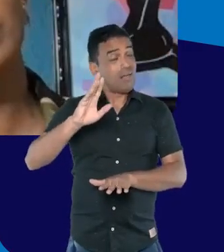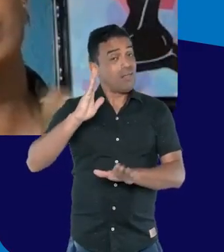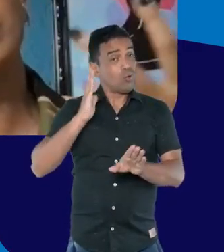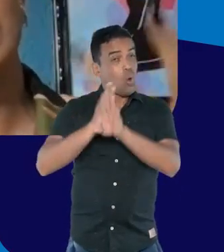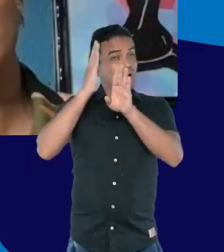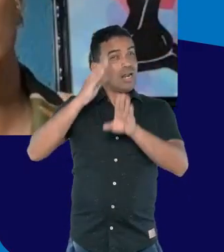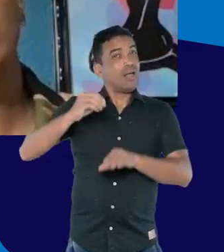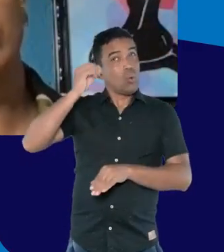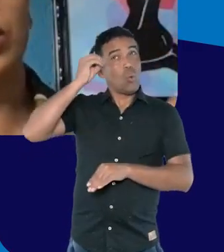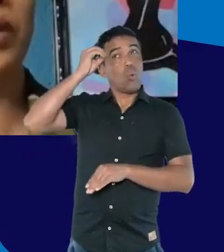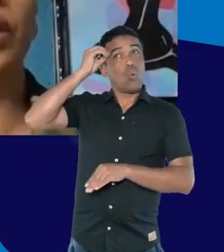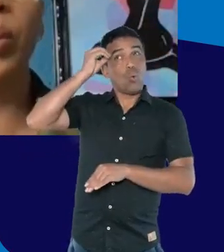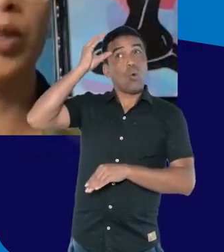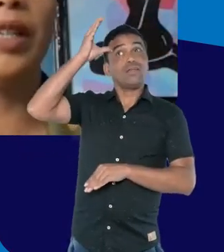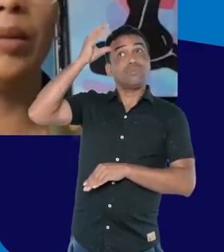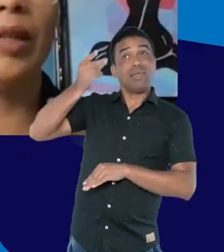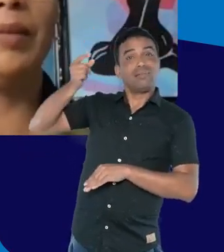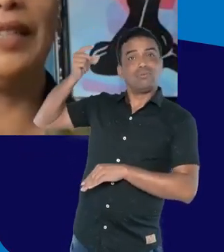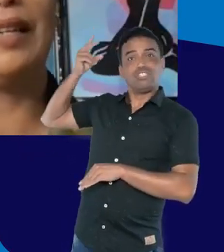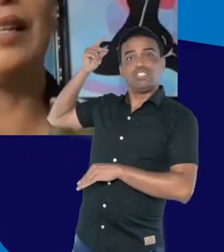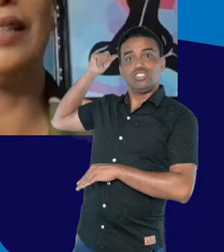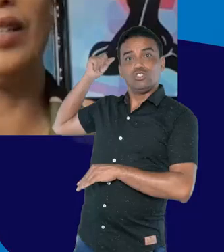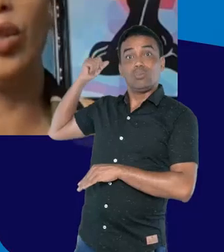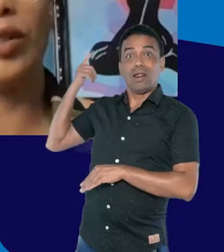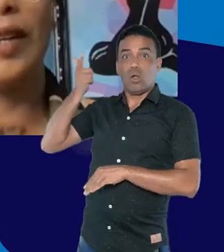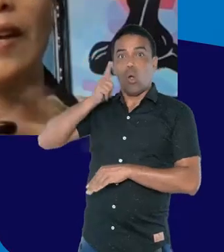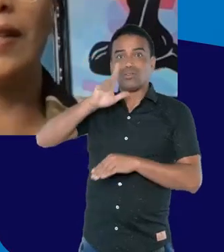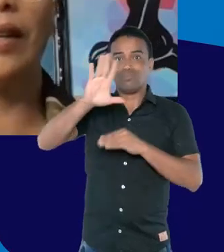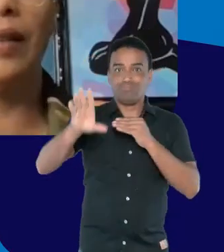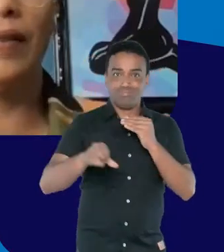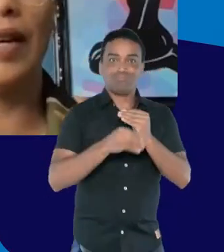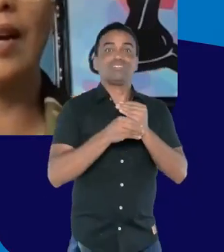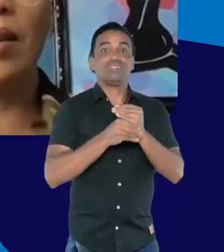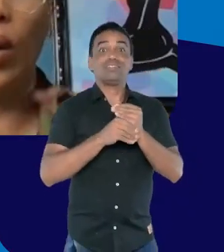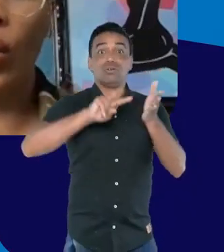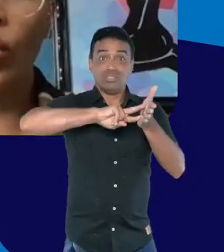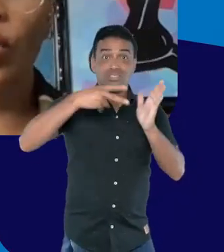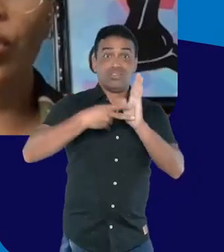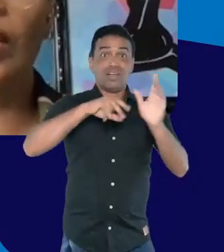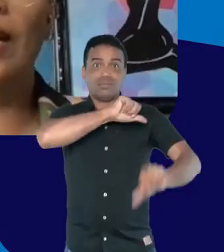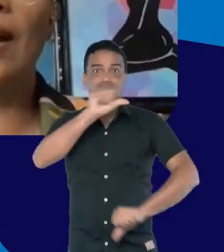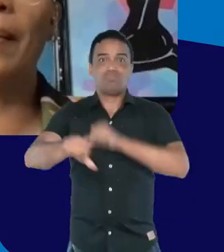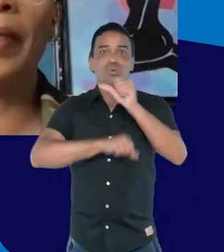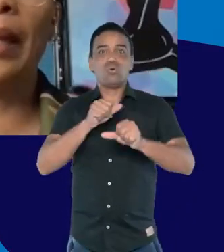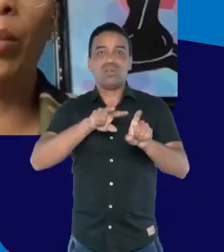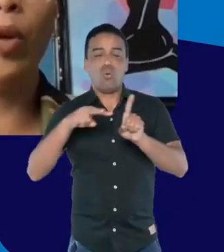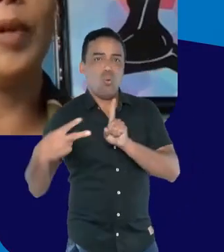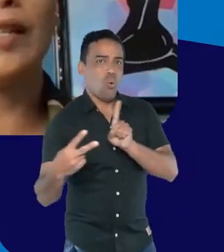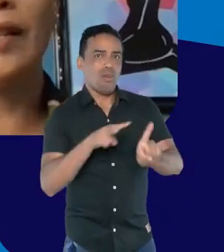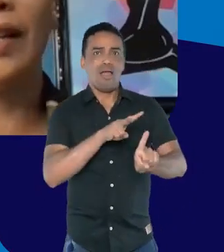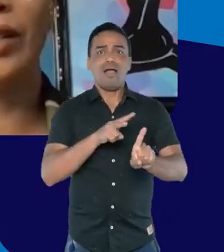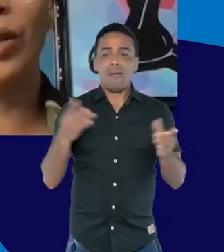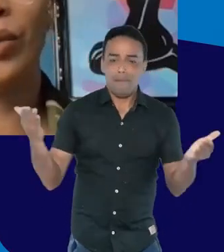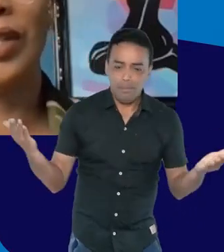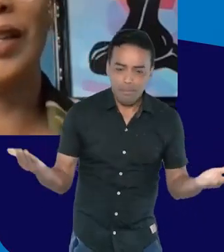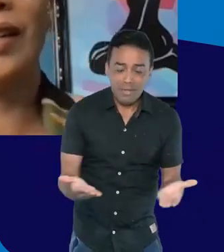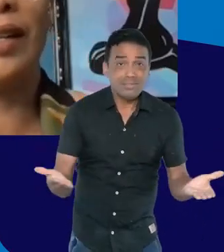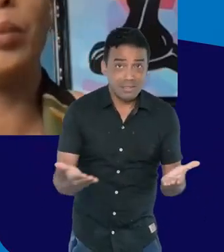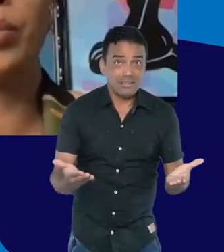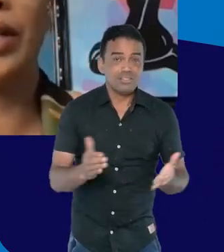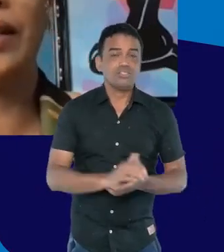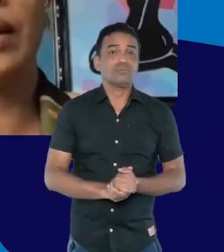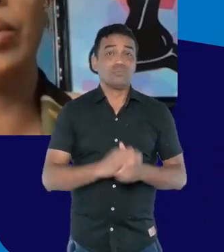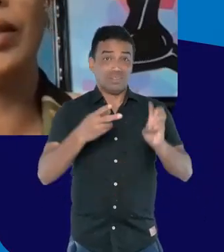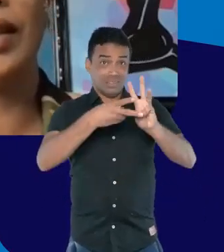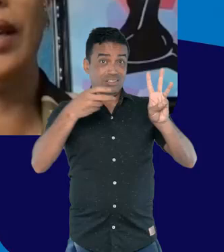muito antigos, soluções para a gente poder implementar, né, e a gente consegue ressignificar o nosso olhar para o presente. Os